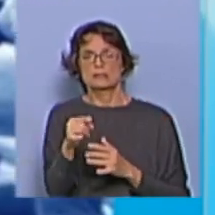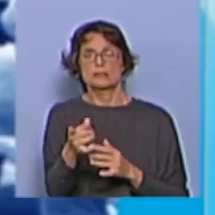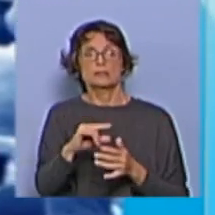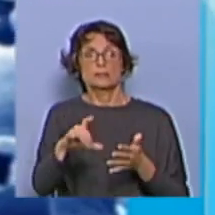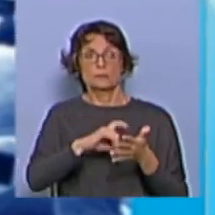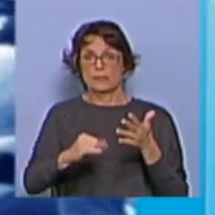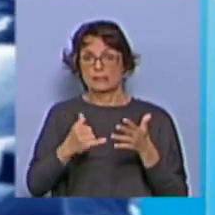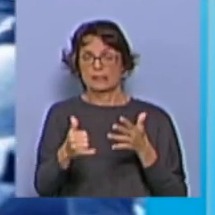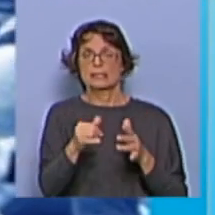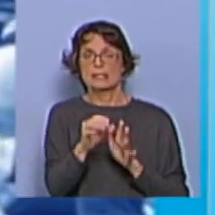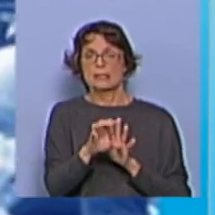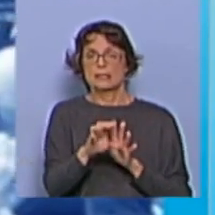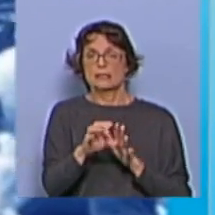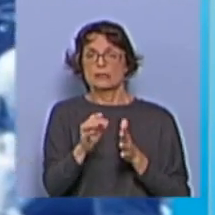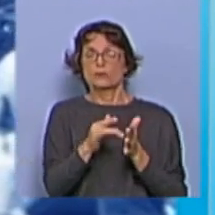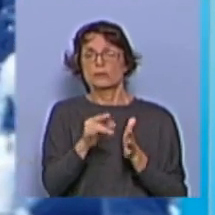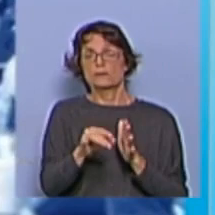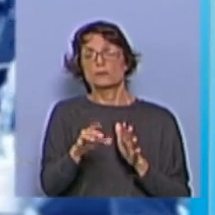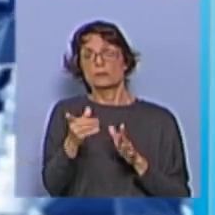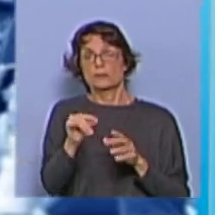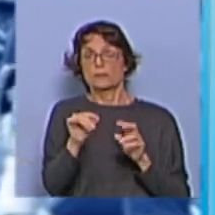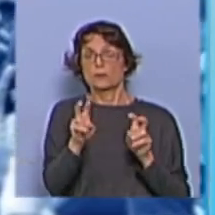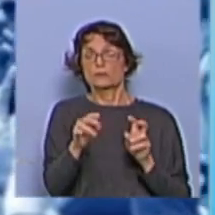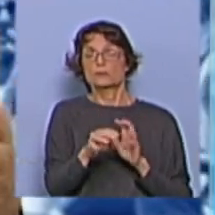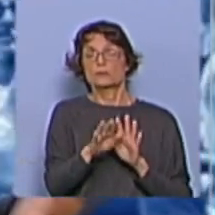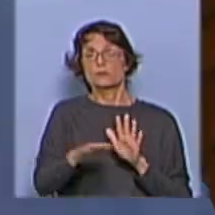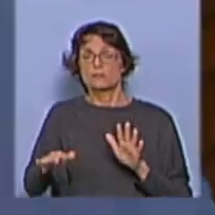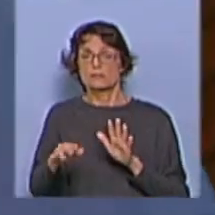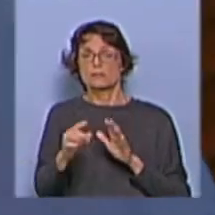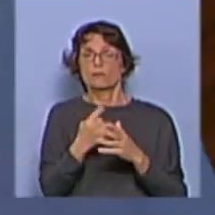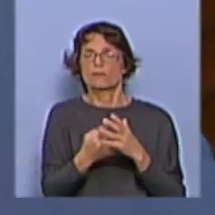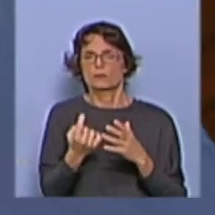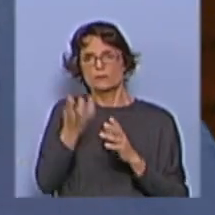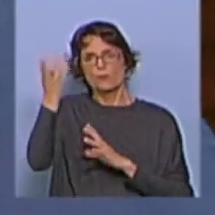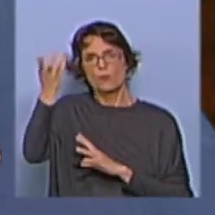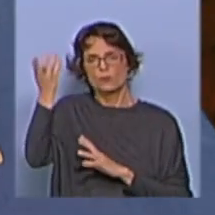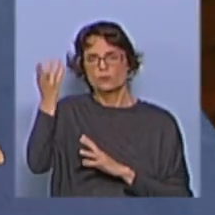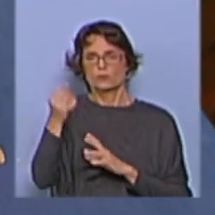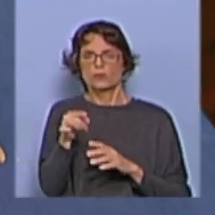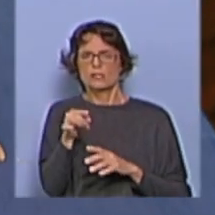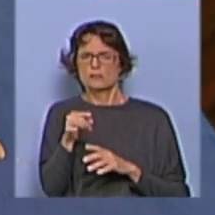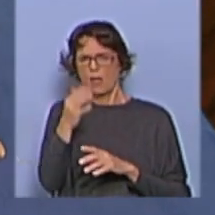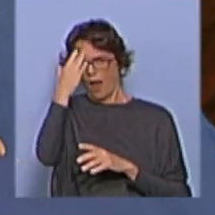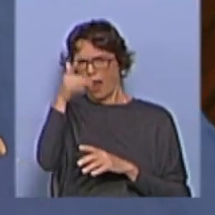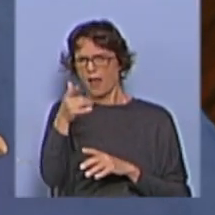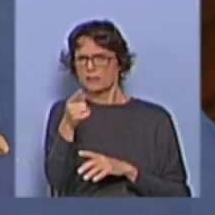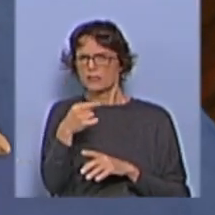Ciência, Informação e Cultura. Confinados em casa, tínhamos acesso mais fácil,